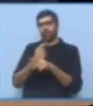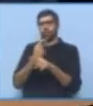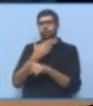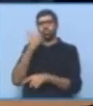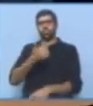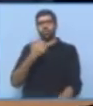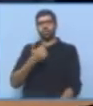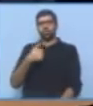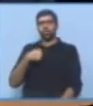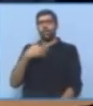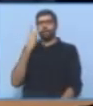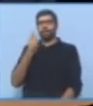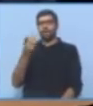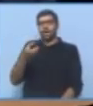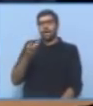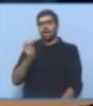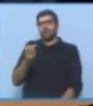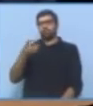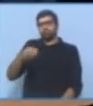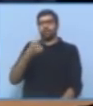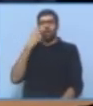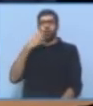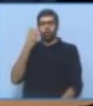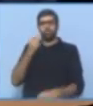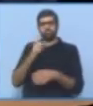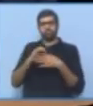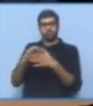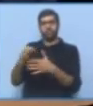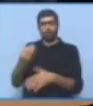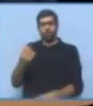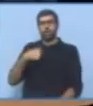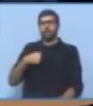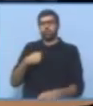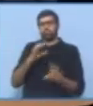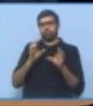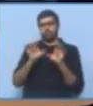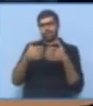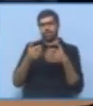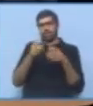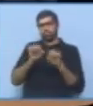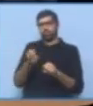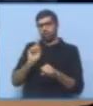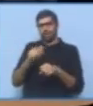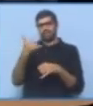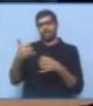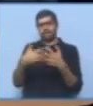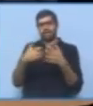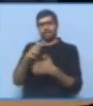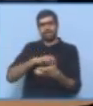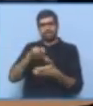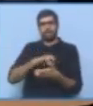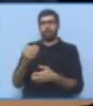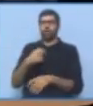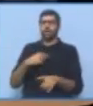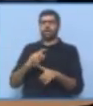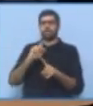bonitas. Eu vivi 9 anos em Angola, como missionário, não no tempo colonial, já depois disso, no tempo da Guerra Civil. E eu todos os anos, lá